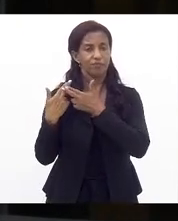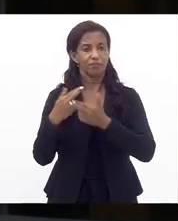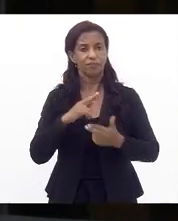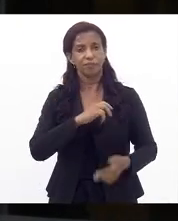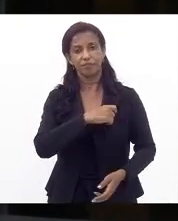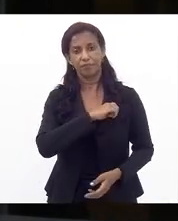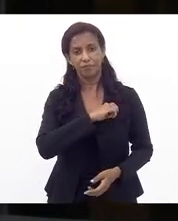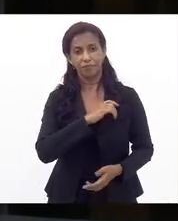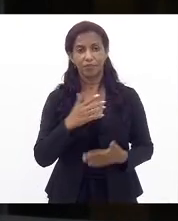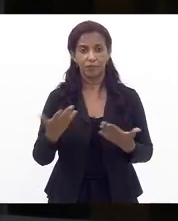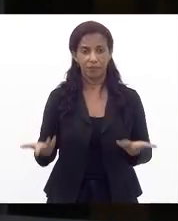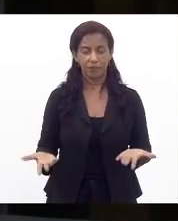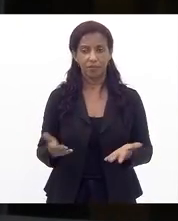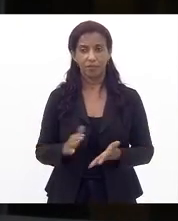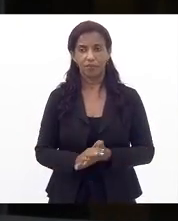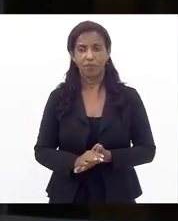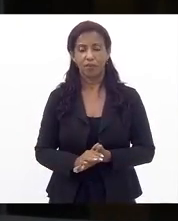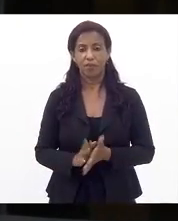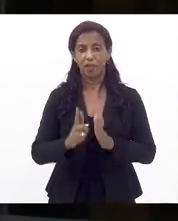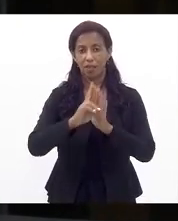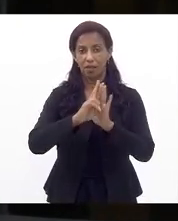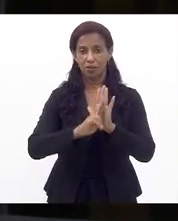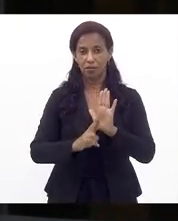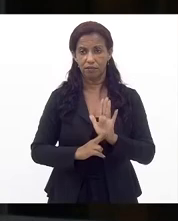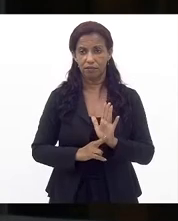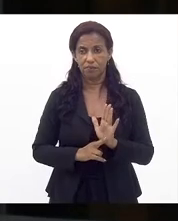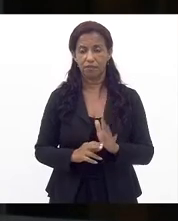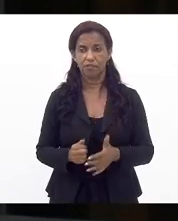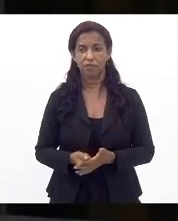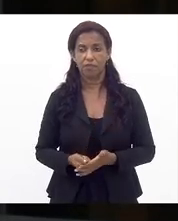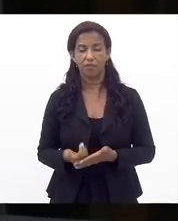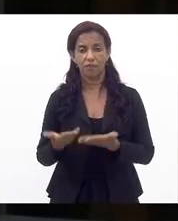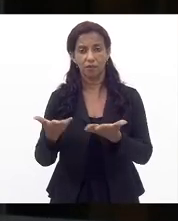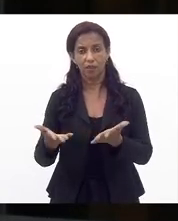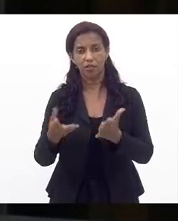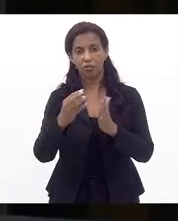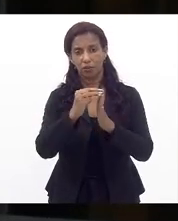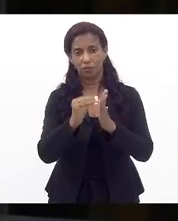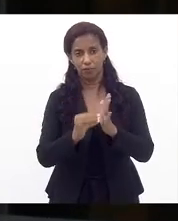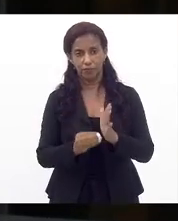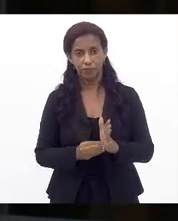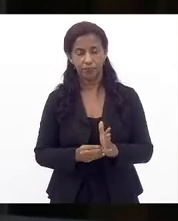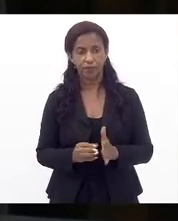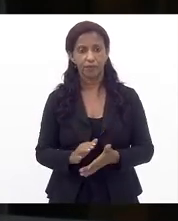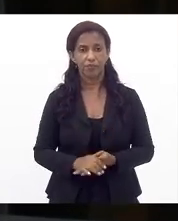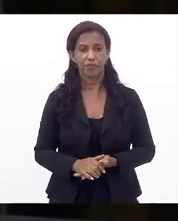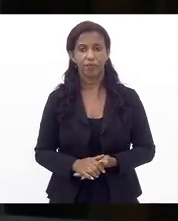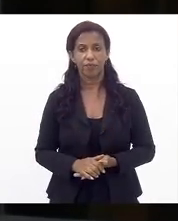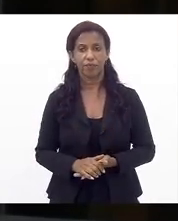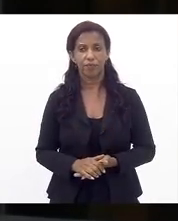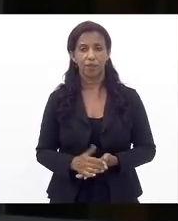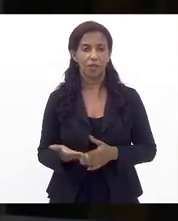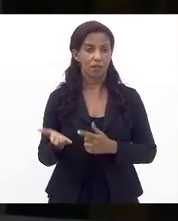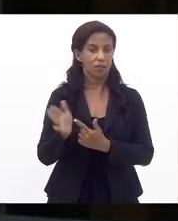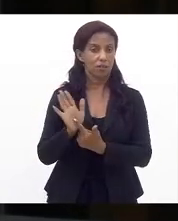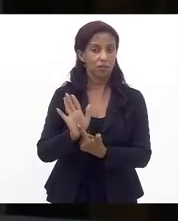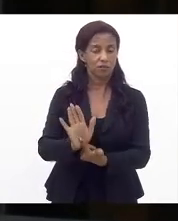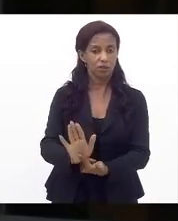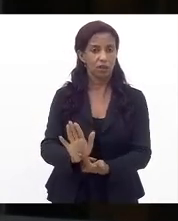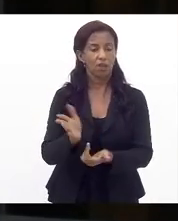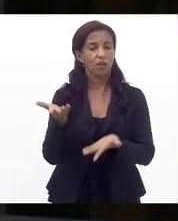a obviamente que as regras que estão colocadas elas visam